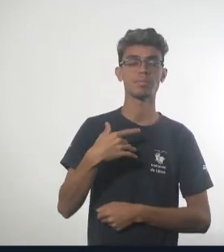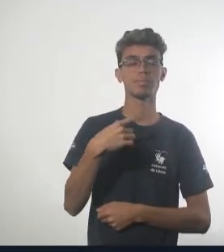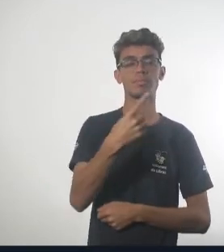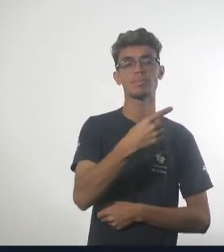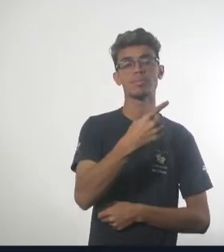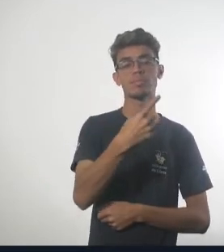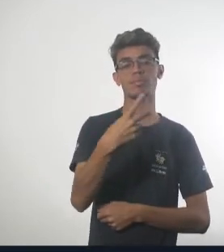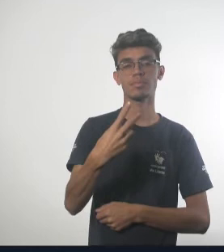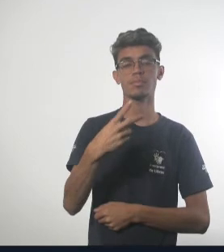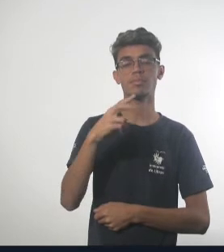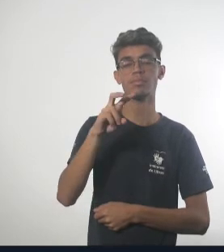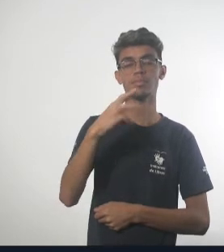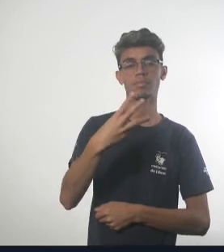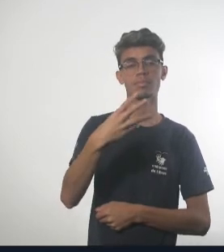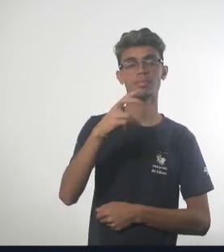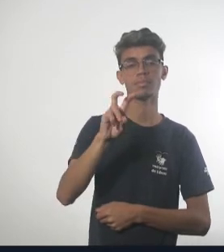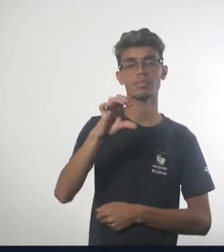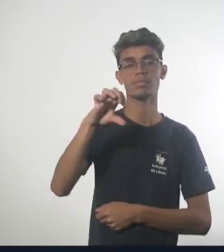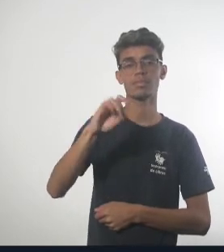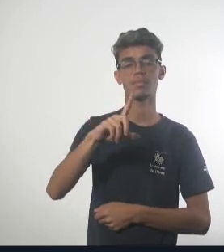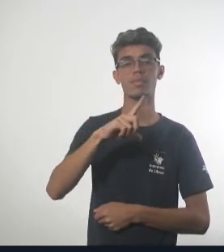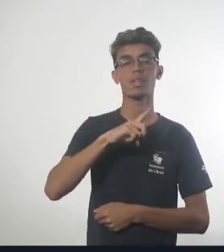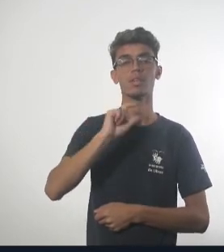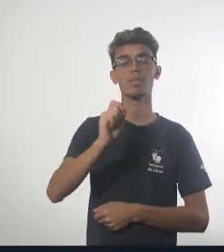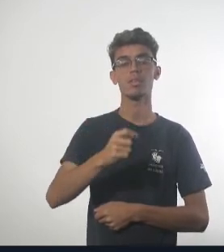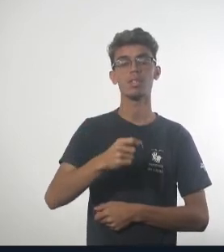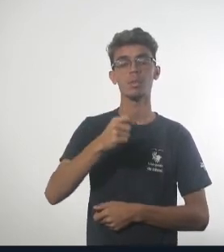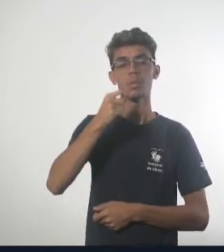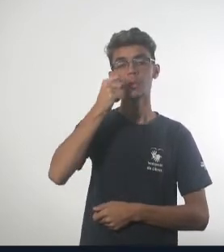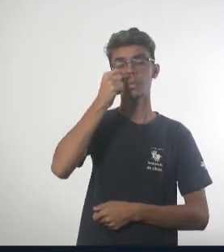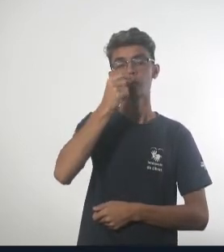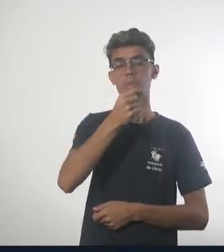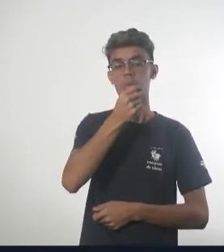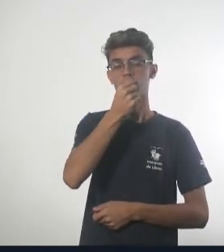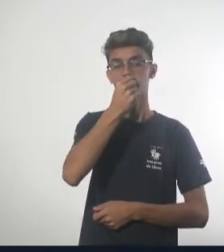2.359 tiveram o teste rápido de antígeno reagente. Então, foram